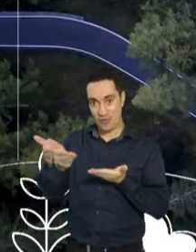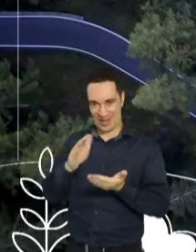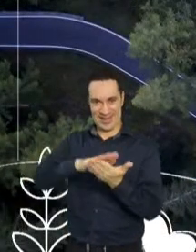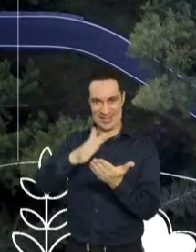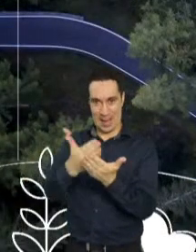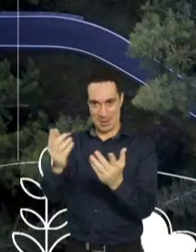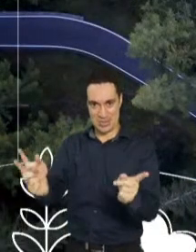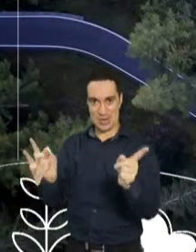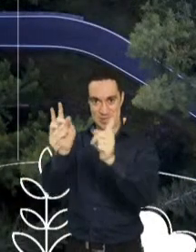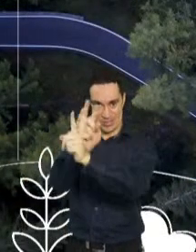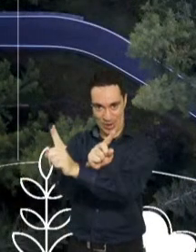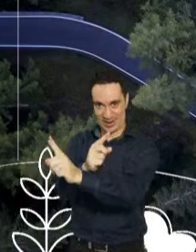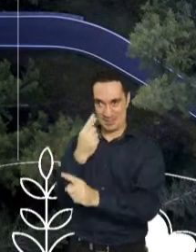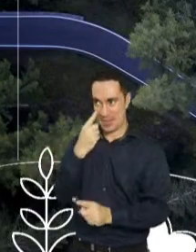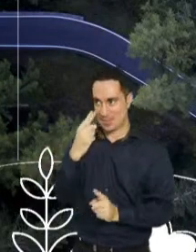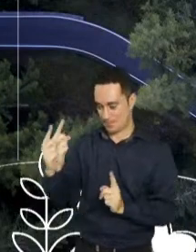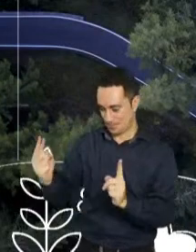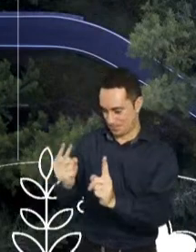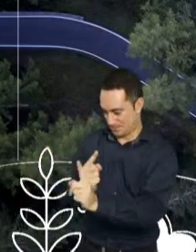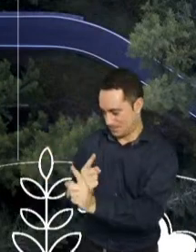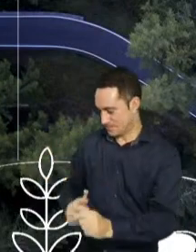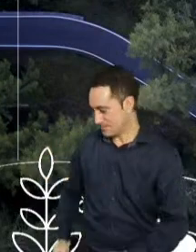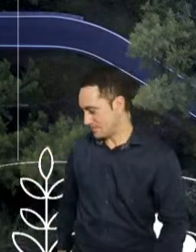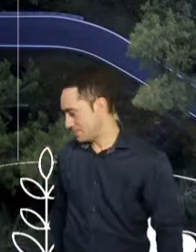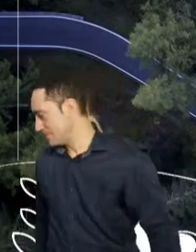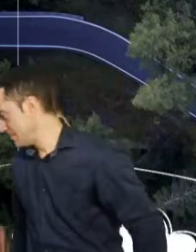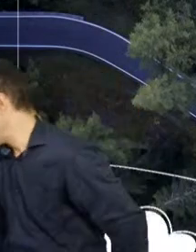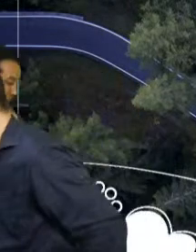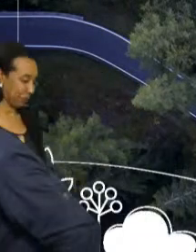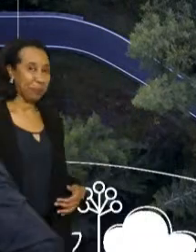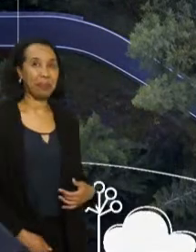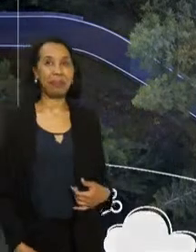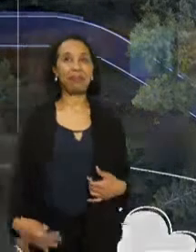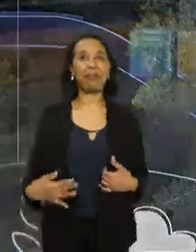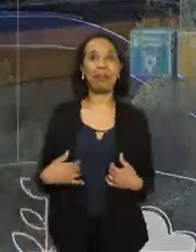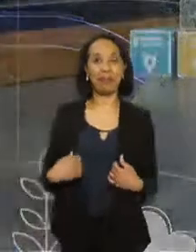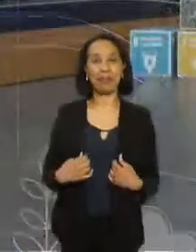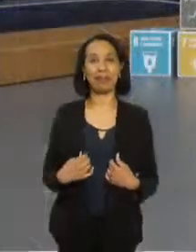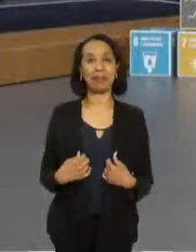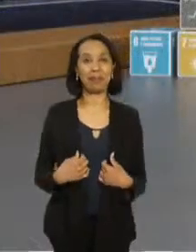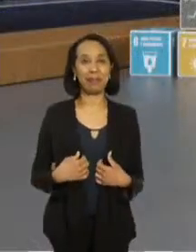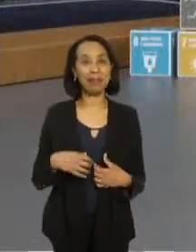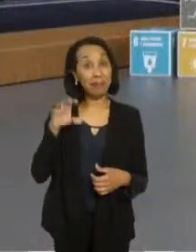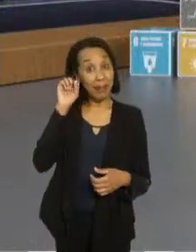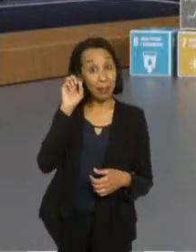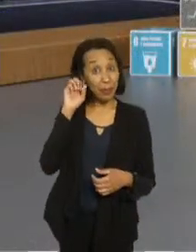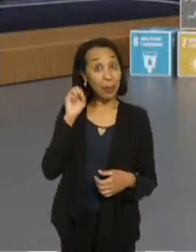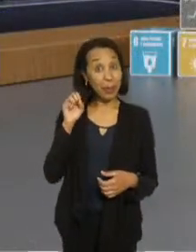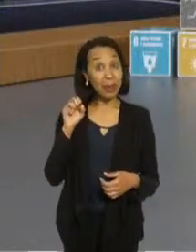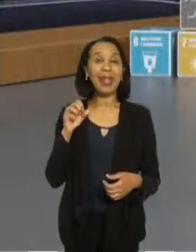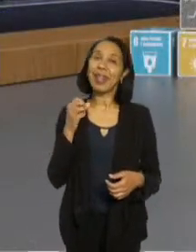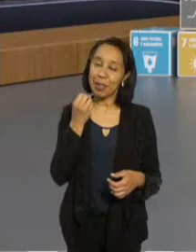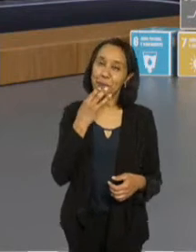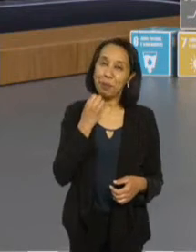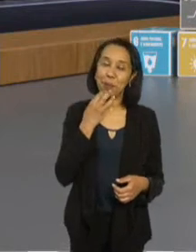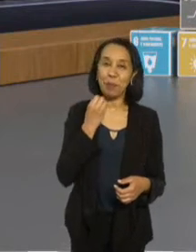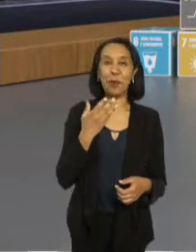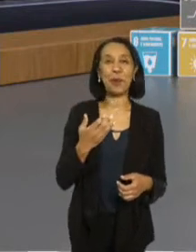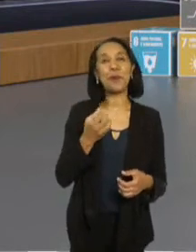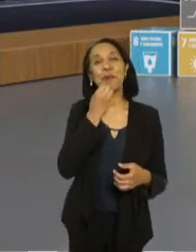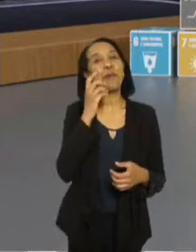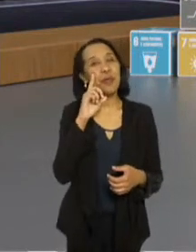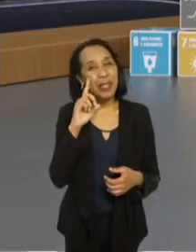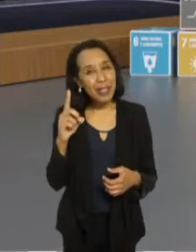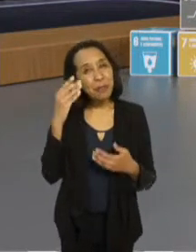Convidá-la aqui a estar conosco. Você nos ouve? Você está Sim, conosco? ouvindo. Que bom, que bom.